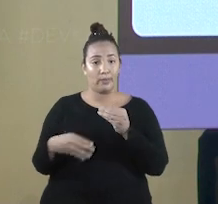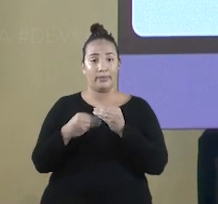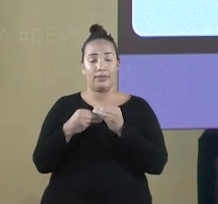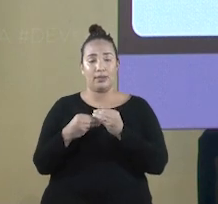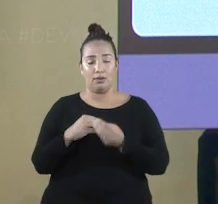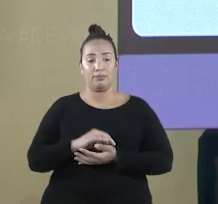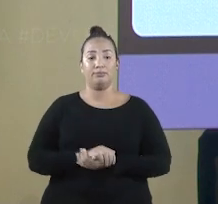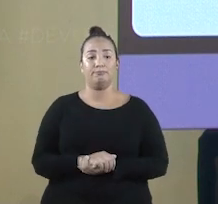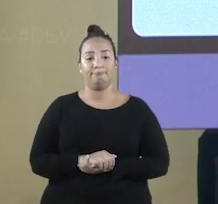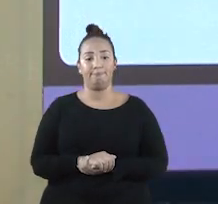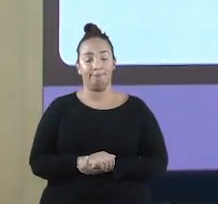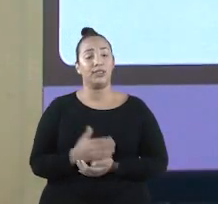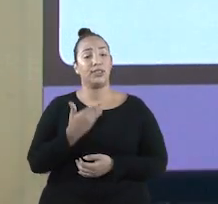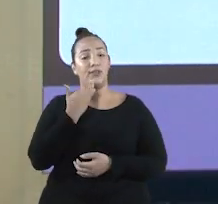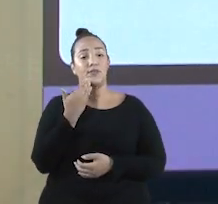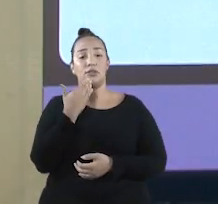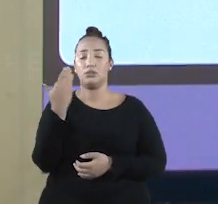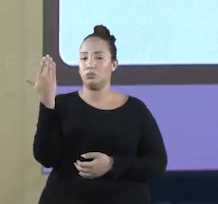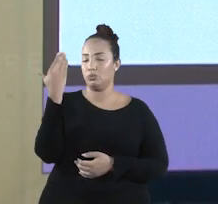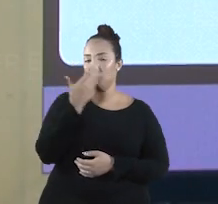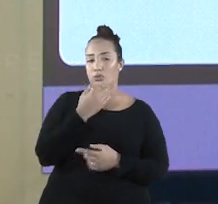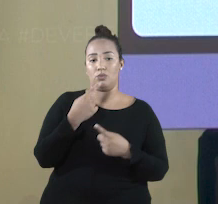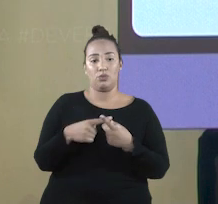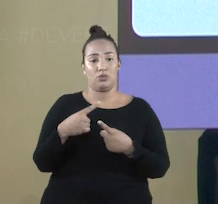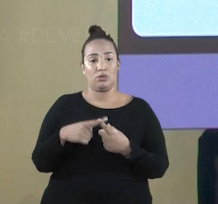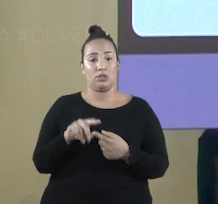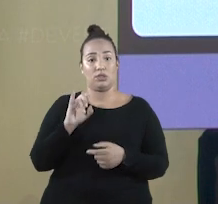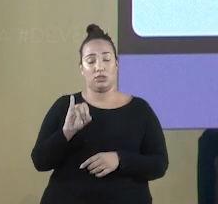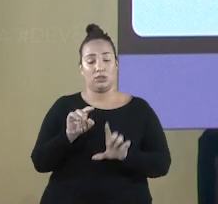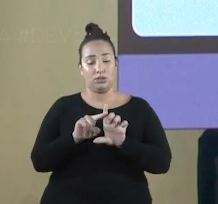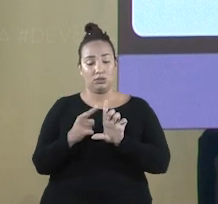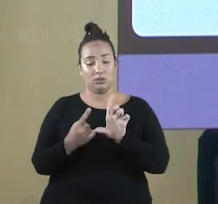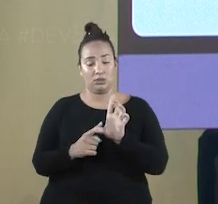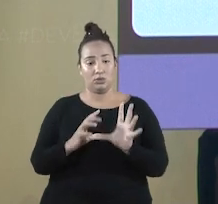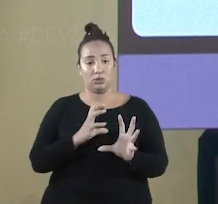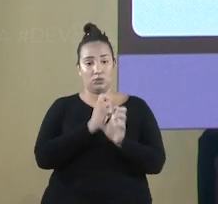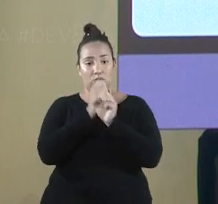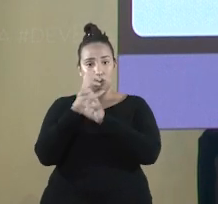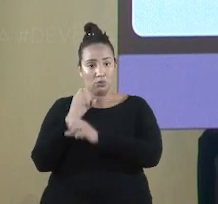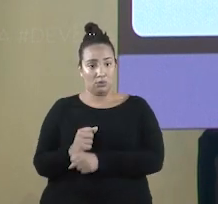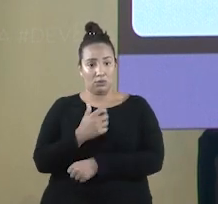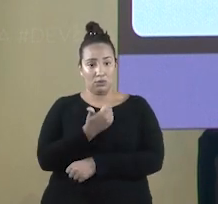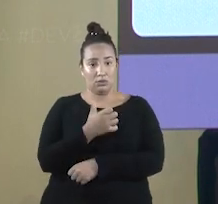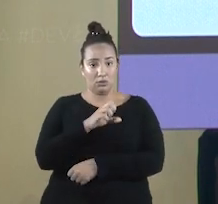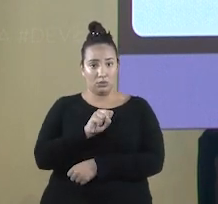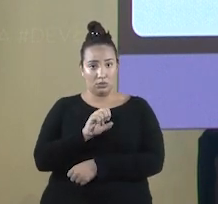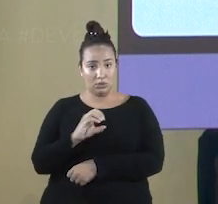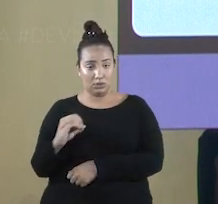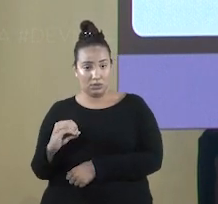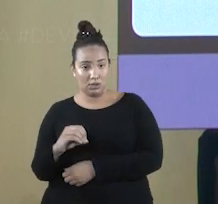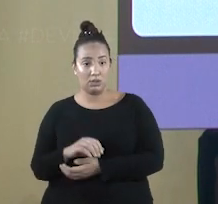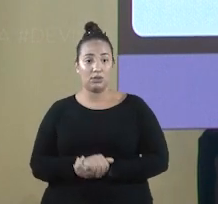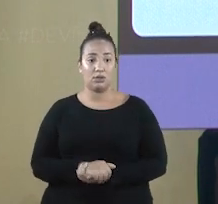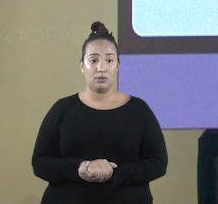complementares. Tudo bem? Isso é fácil de comprovar, pois se a soma dos ângulos internos do triângulo é